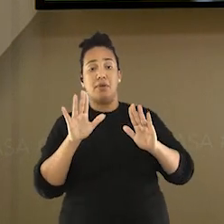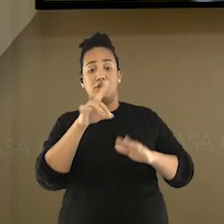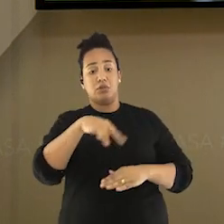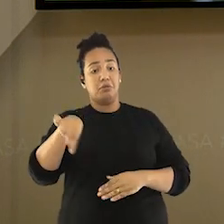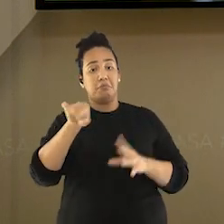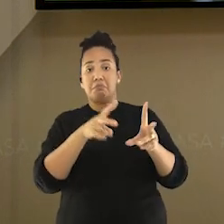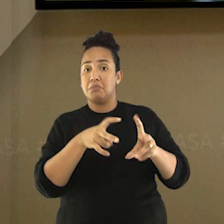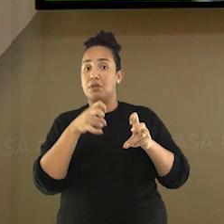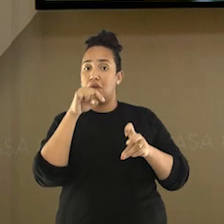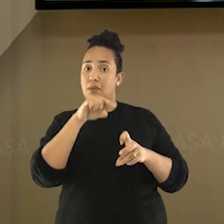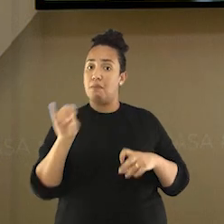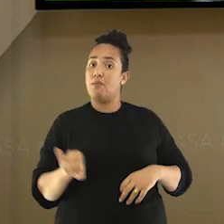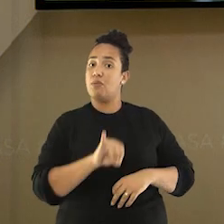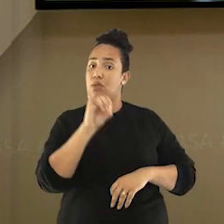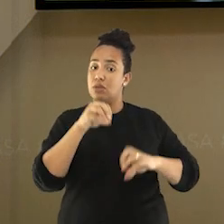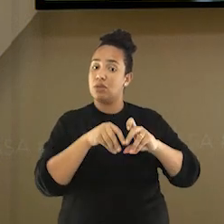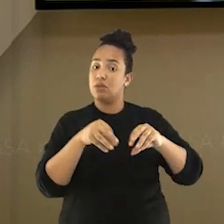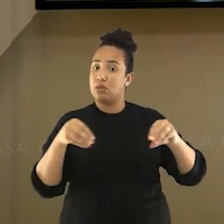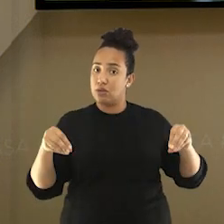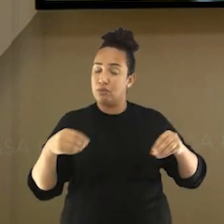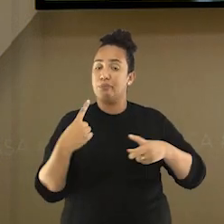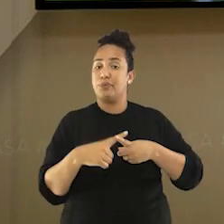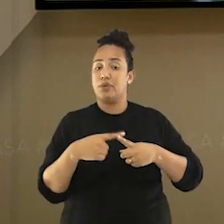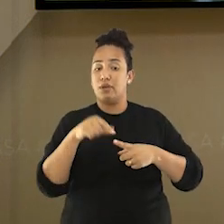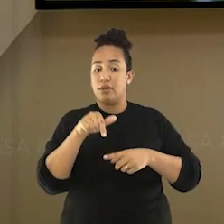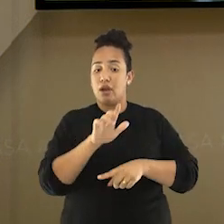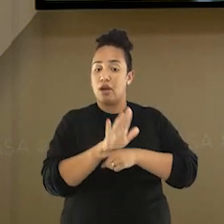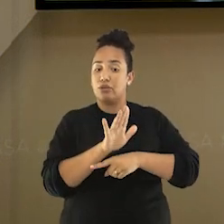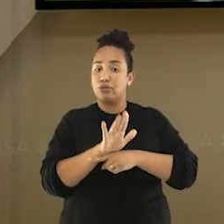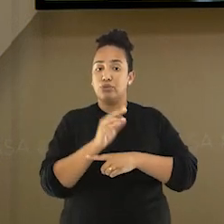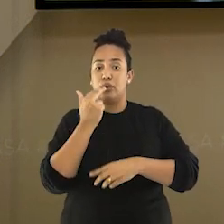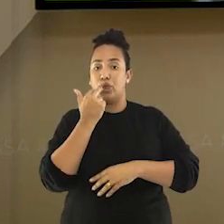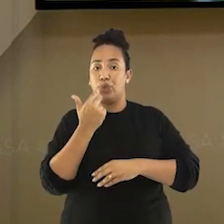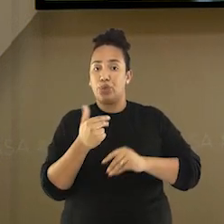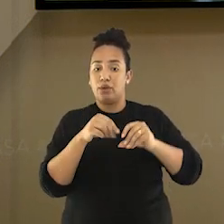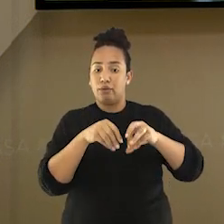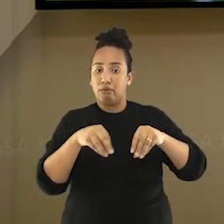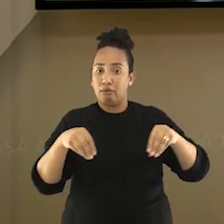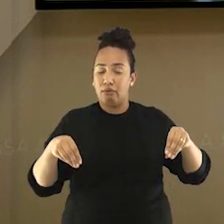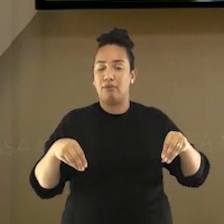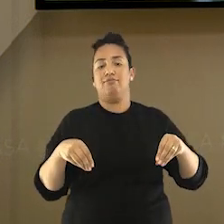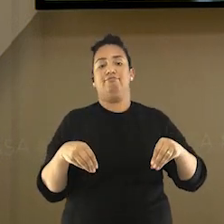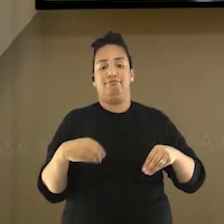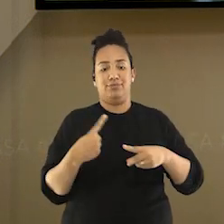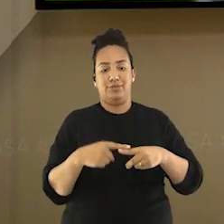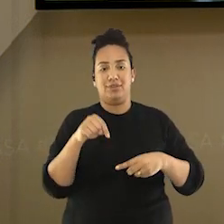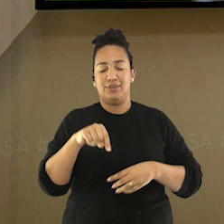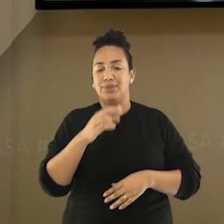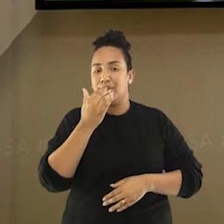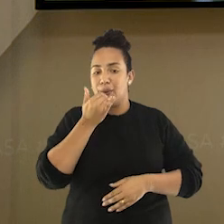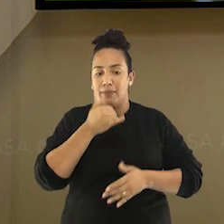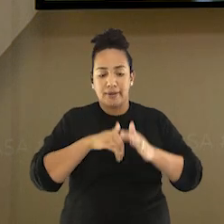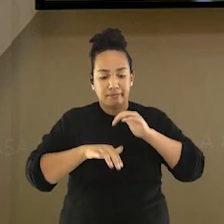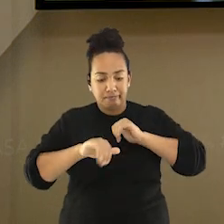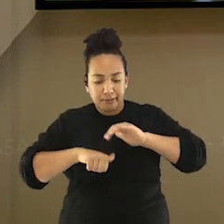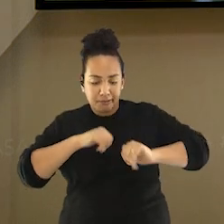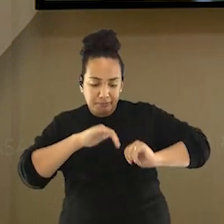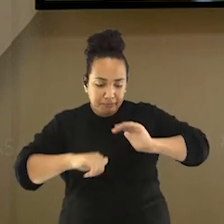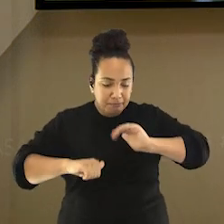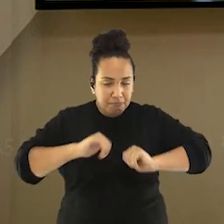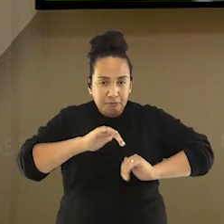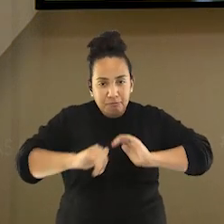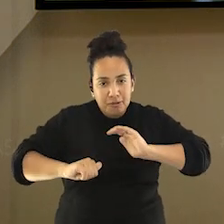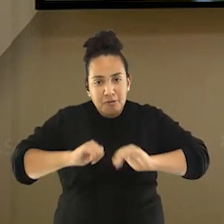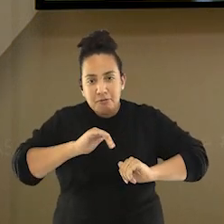importantes na manutenção da fertilidade do solo, vocês sabiam? Ao se alimentarem da matéria orgânica, né? Eles remexem o solo, o